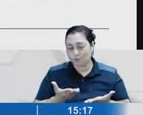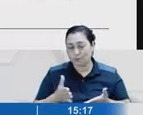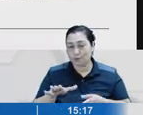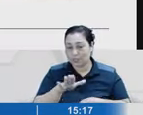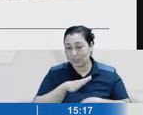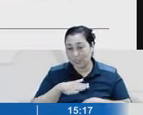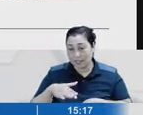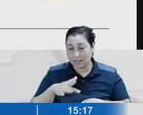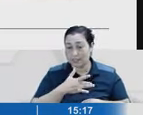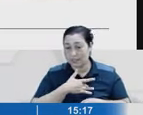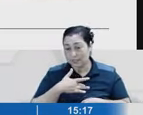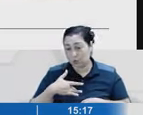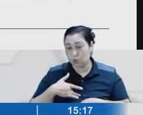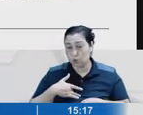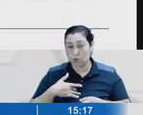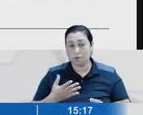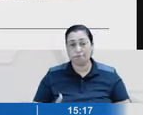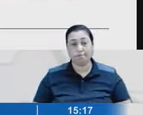da saúde.